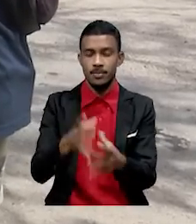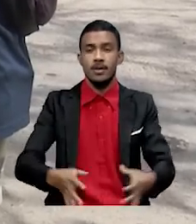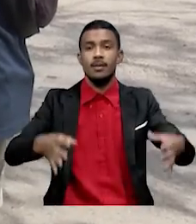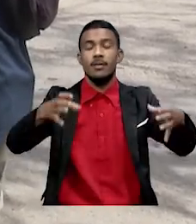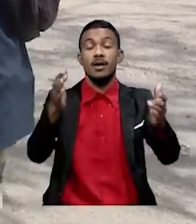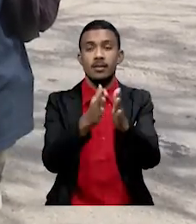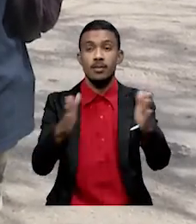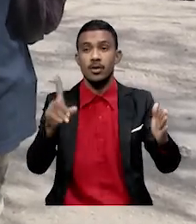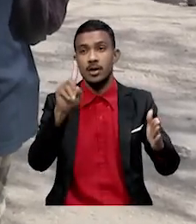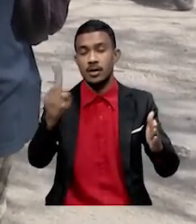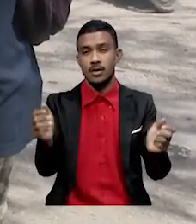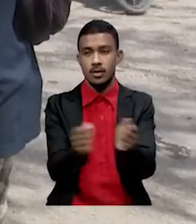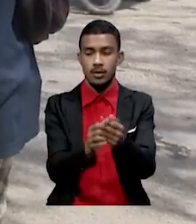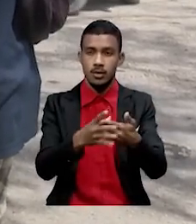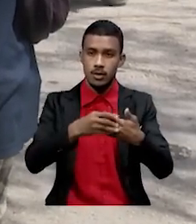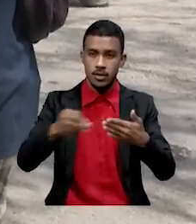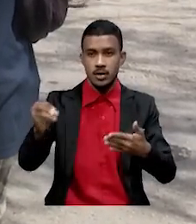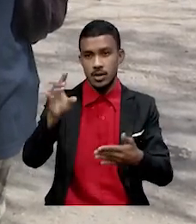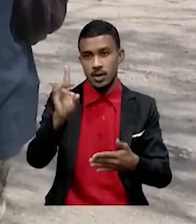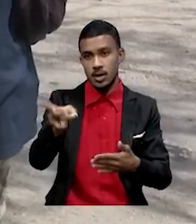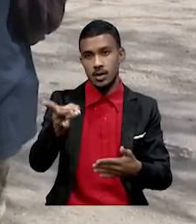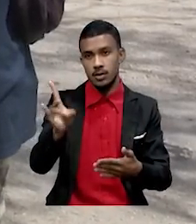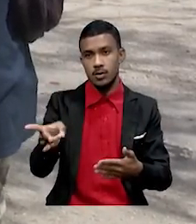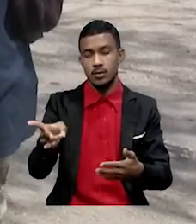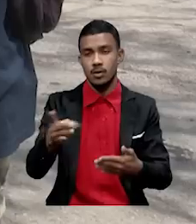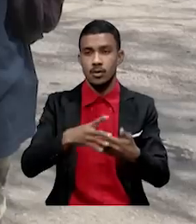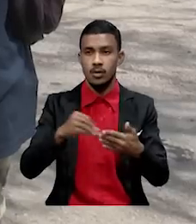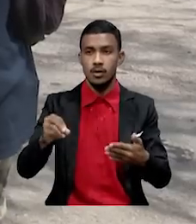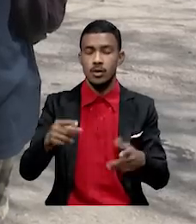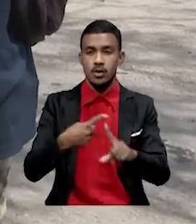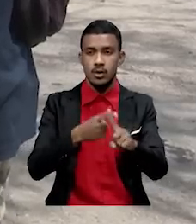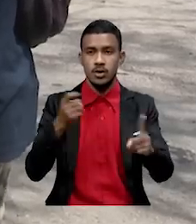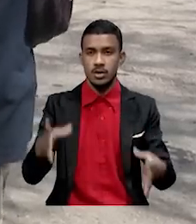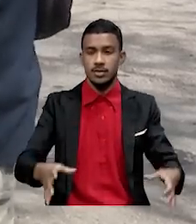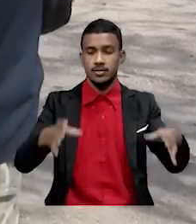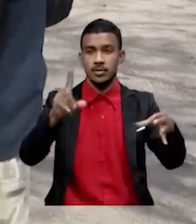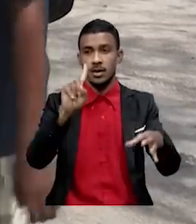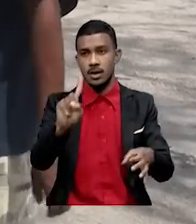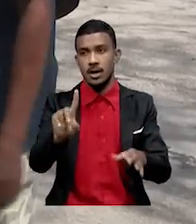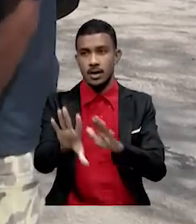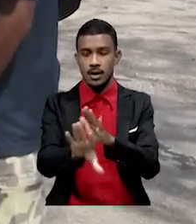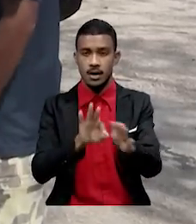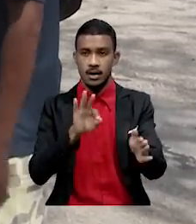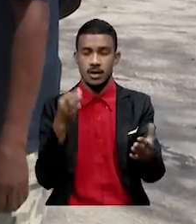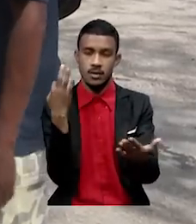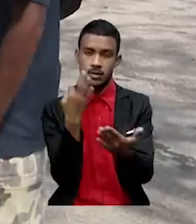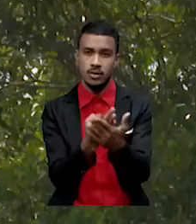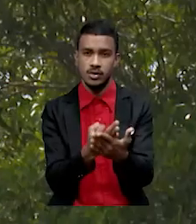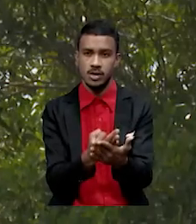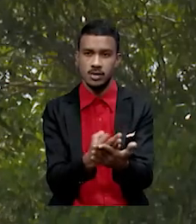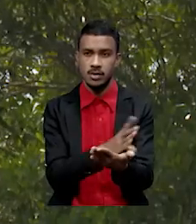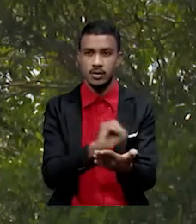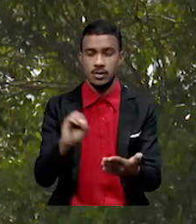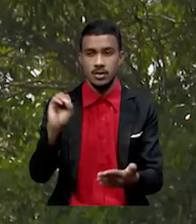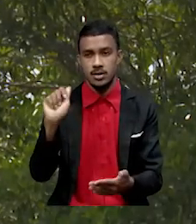ofolin dólar americano hitunulu. No husi ikan balde ida ne. Loronida ni hetan lucro dólar americano